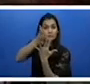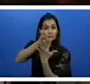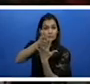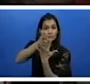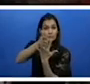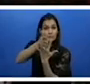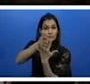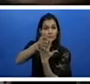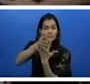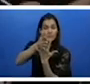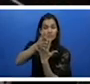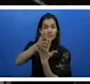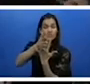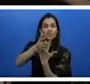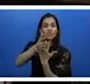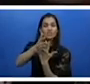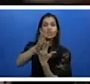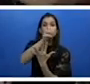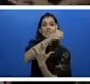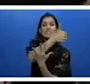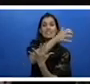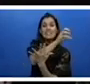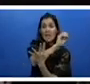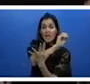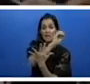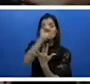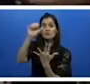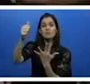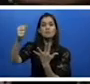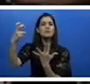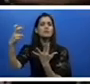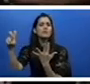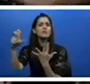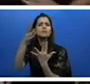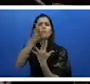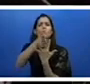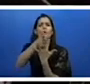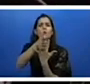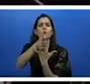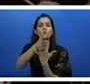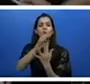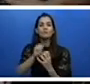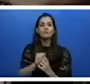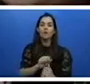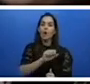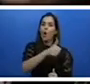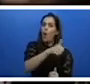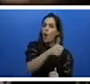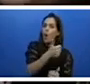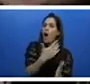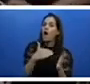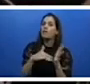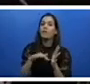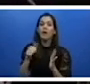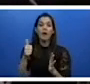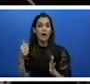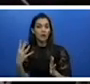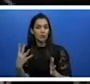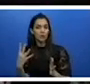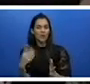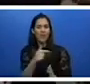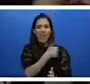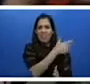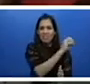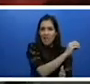10 e o 15? Entre de 11 a 14 não aparece o 10 e não